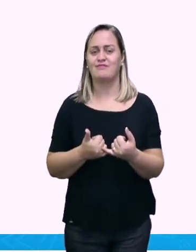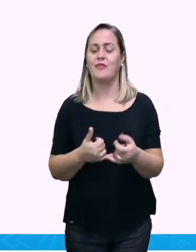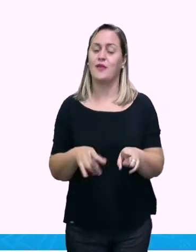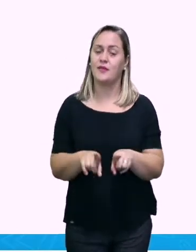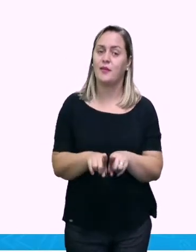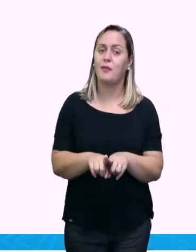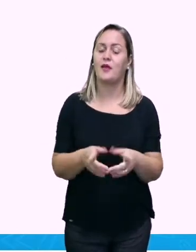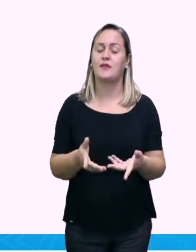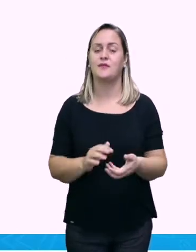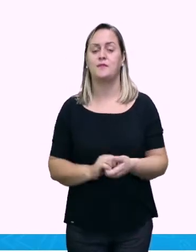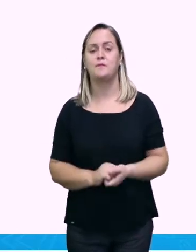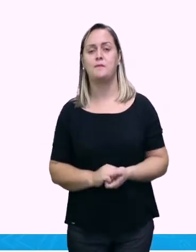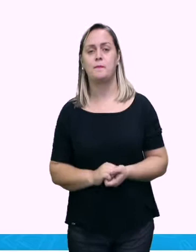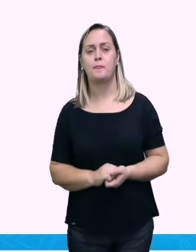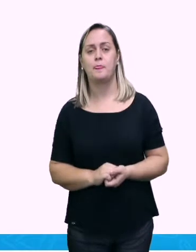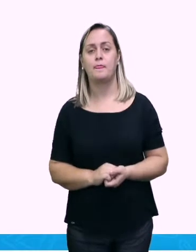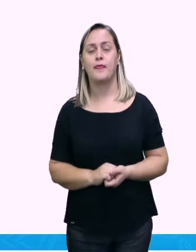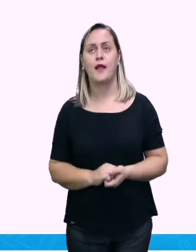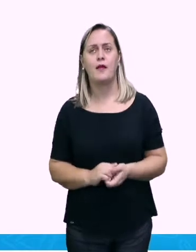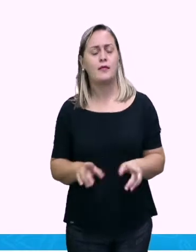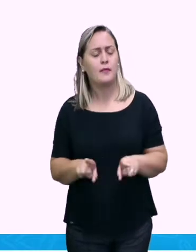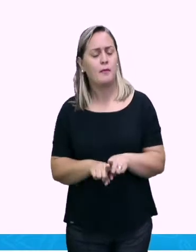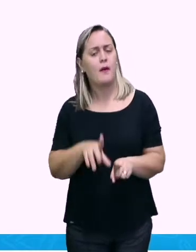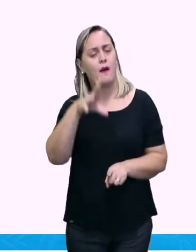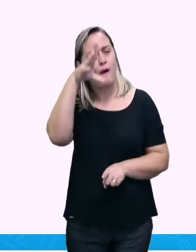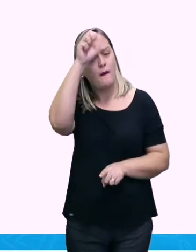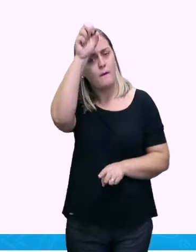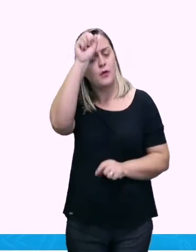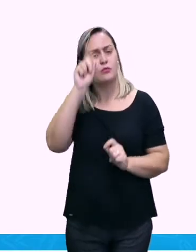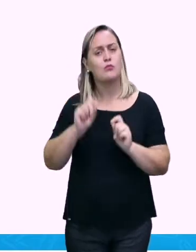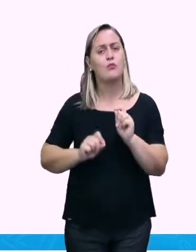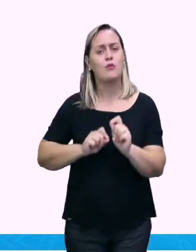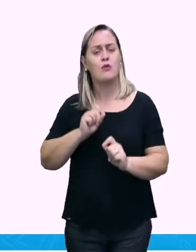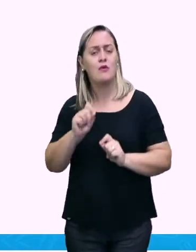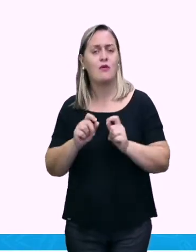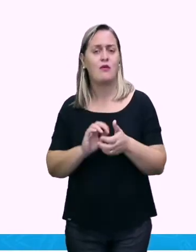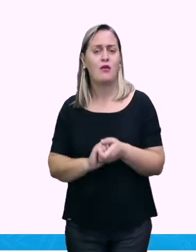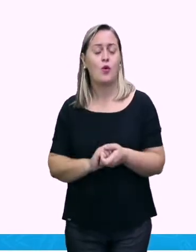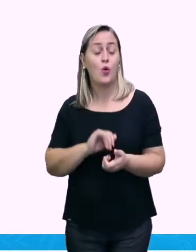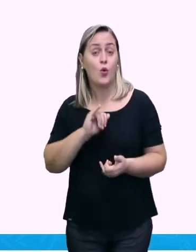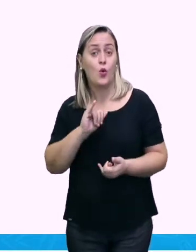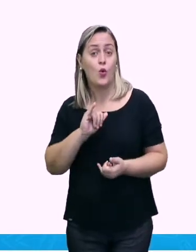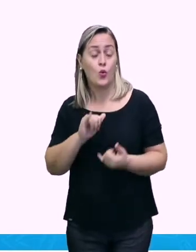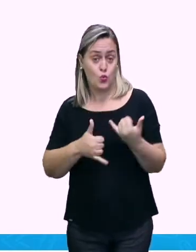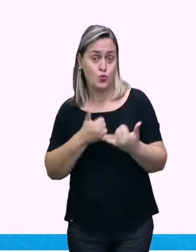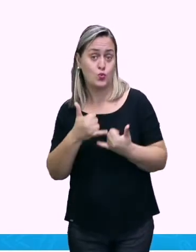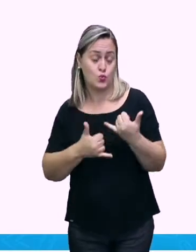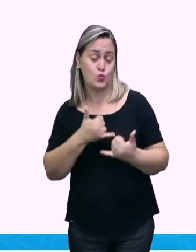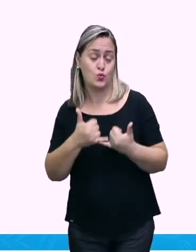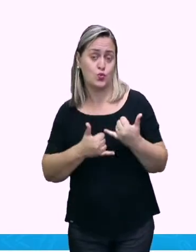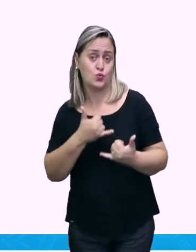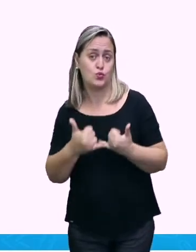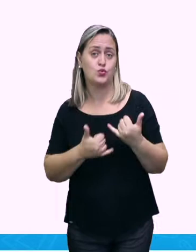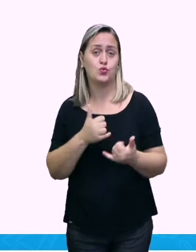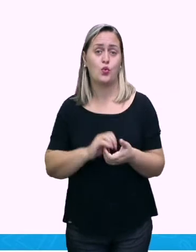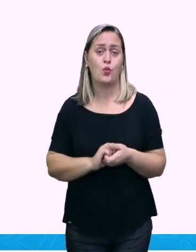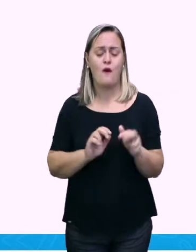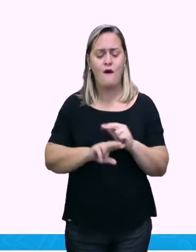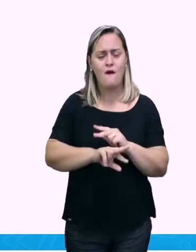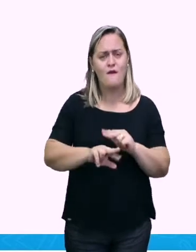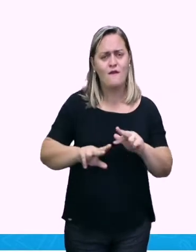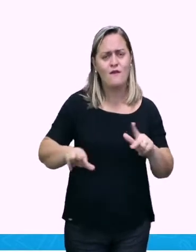gente, nós aprendemos que o jogo do mancala é um jogo de semeadura, de colheita, né, de captura, é